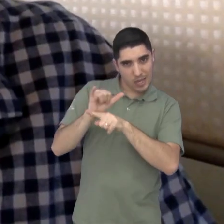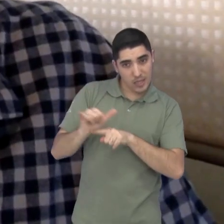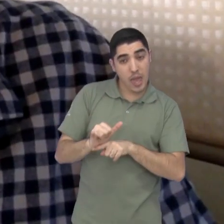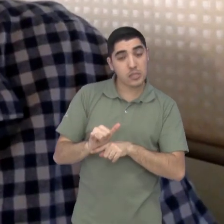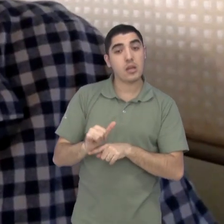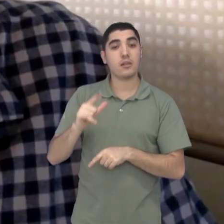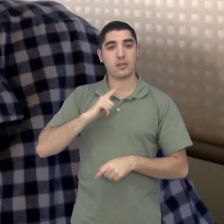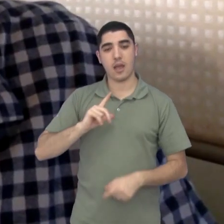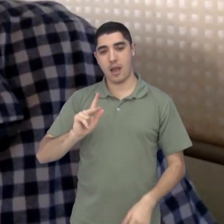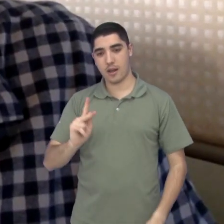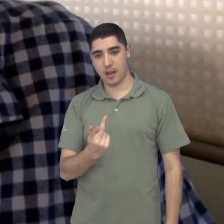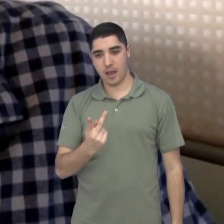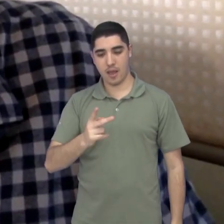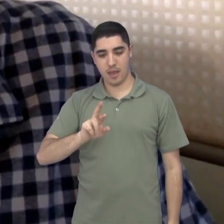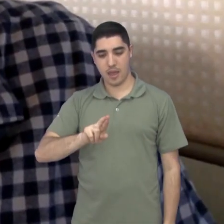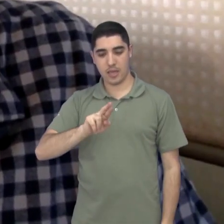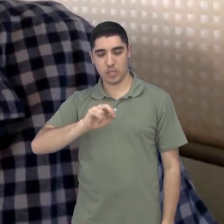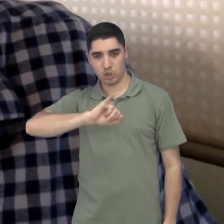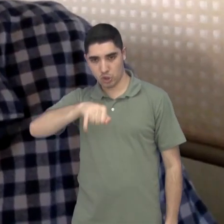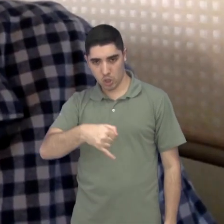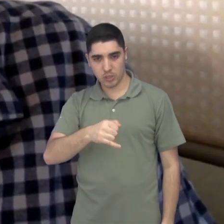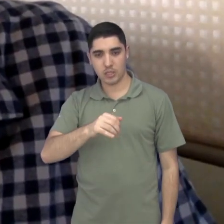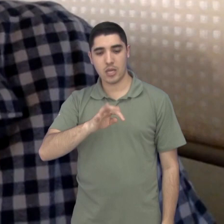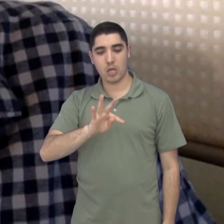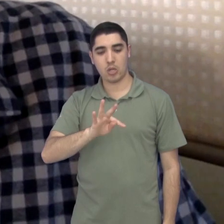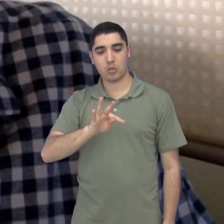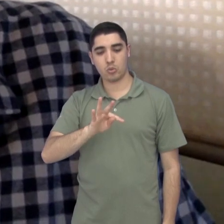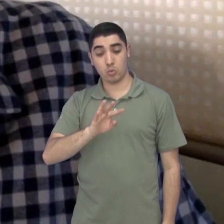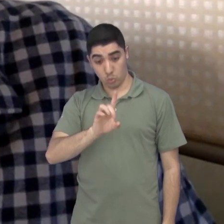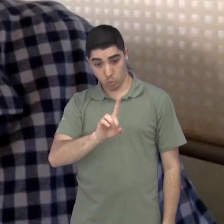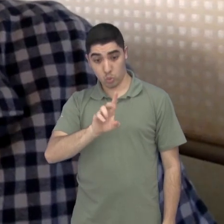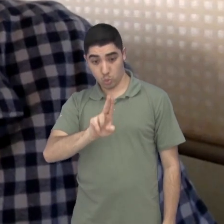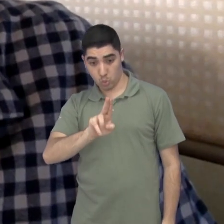procura hrjdub,